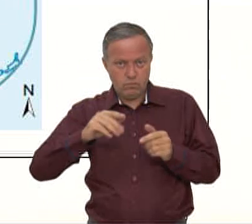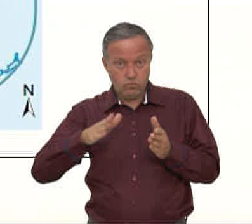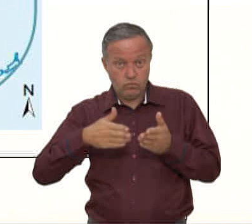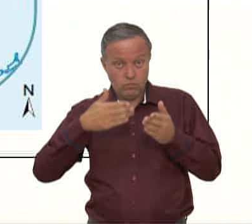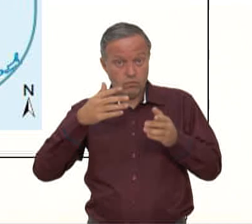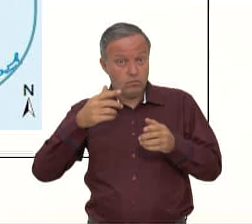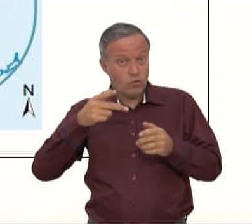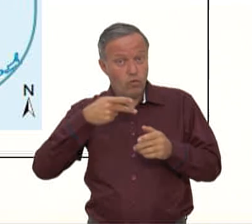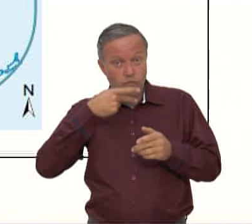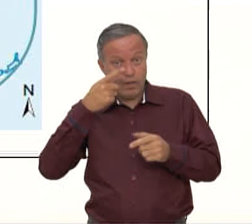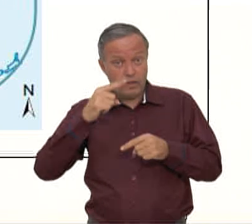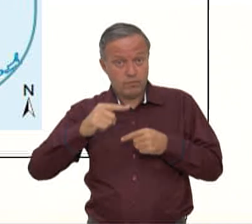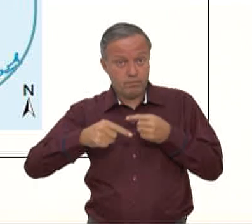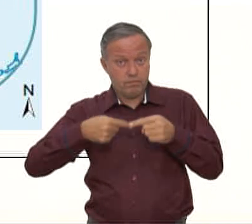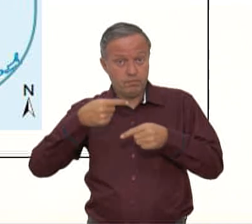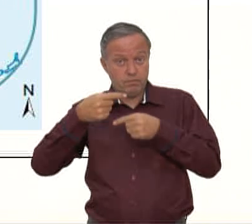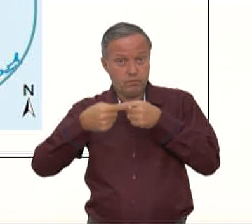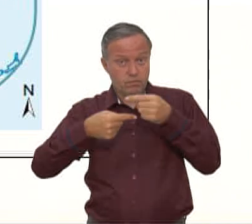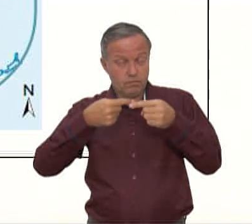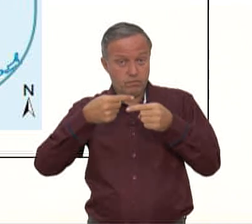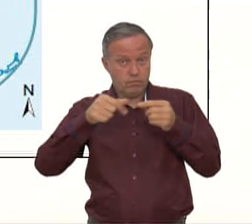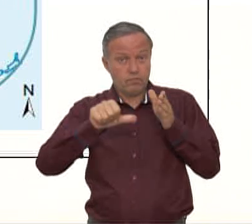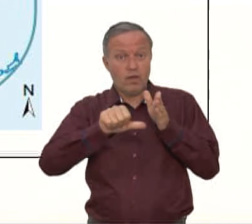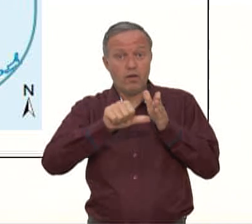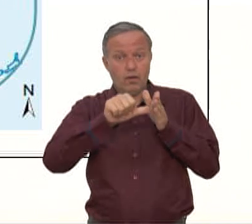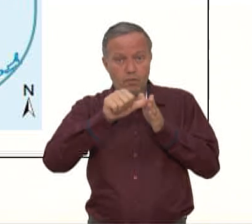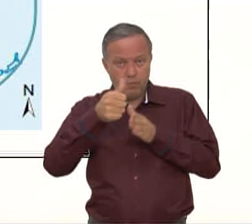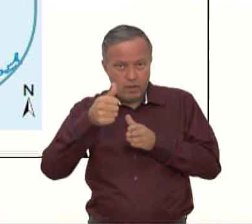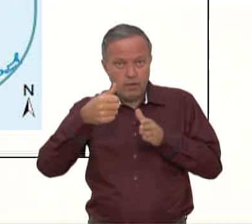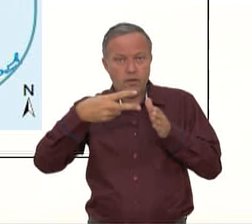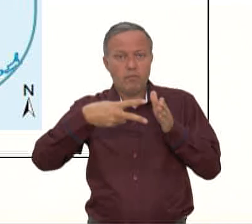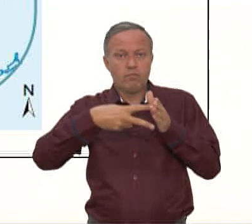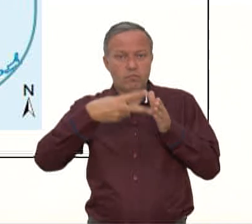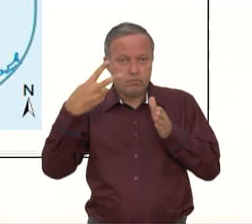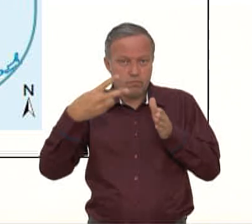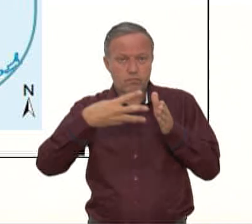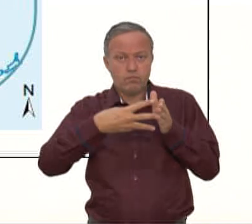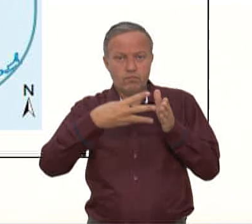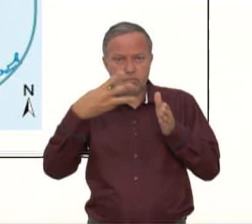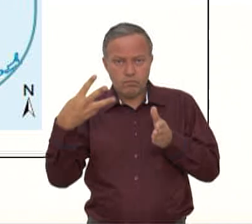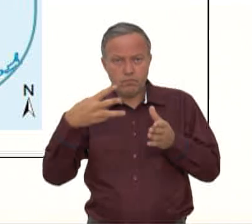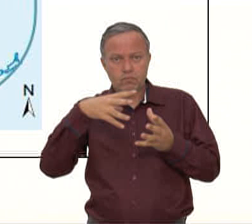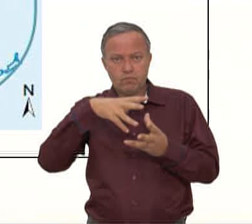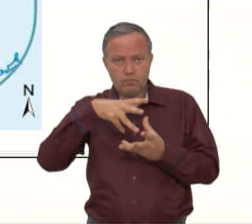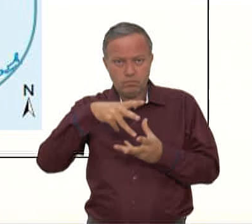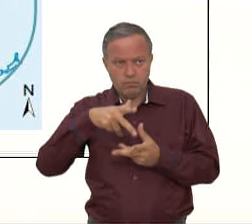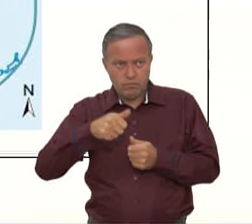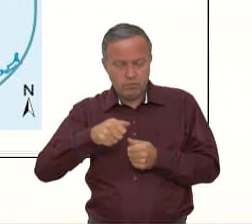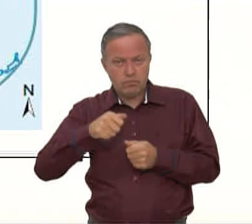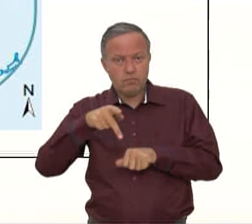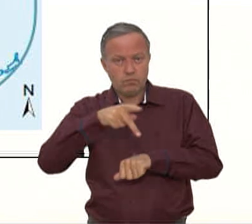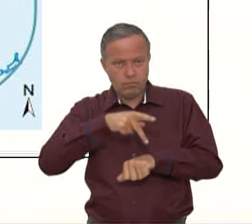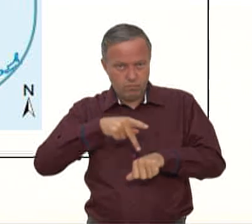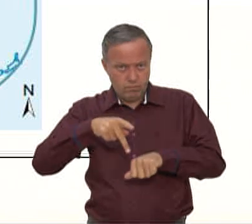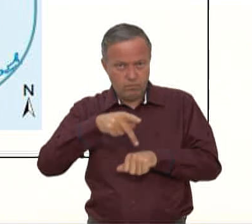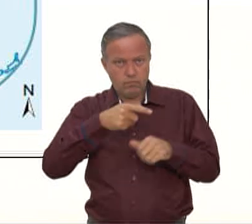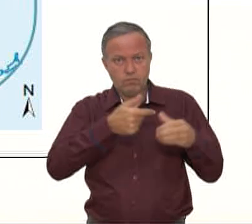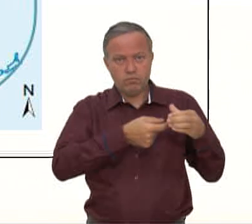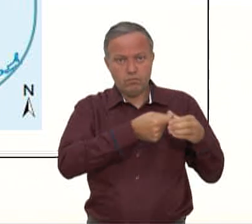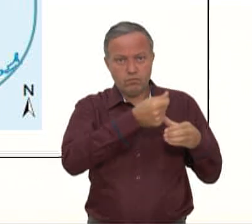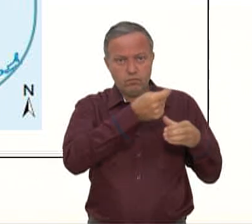falávamos em primeiro, segundo e terceiro mundo, lembra lá? Primeiro mundo, os países